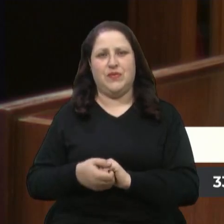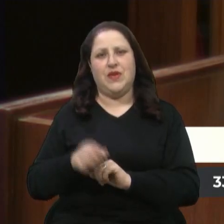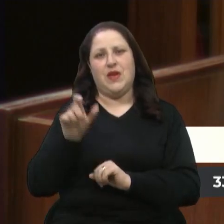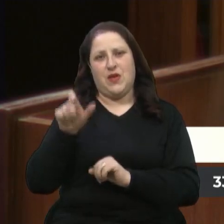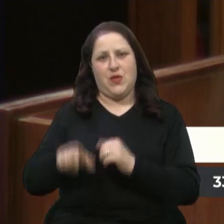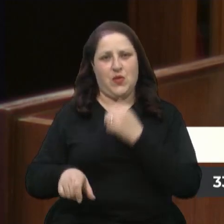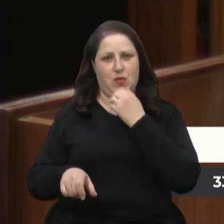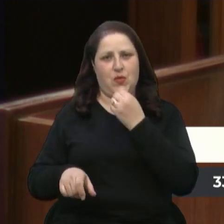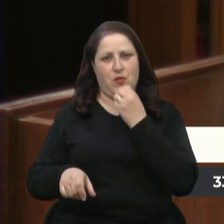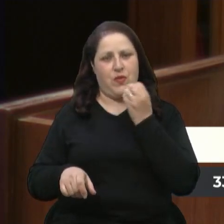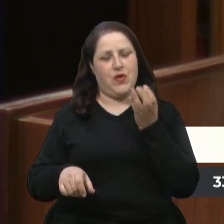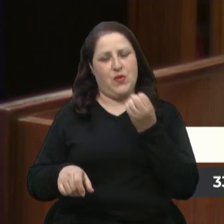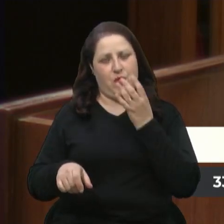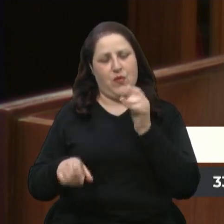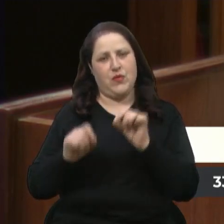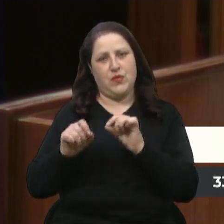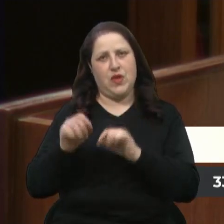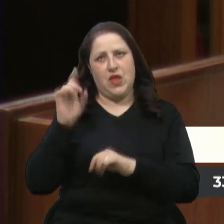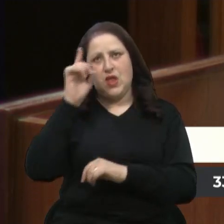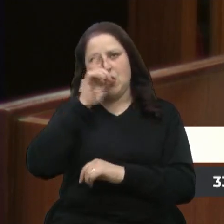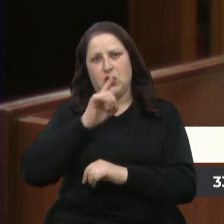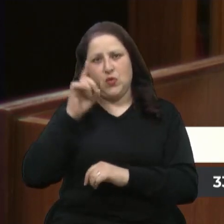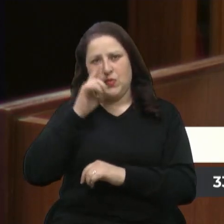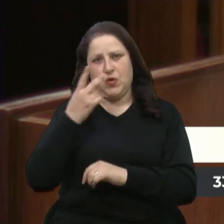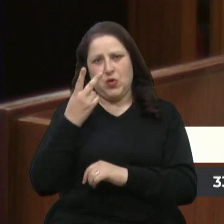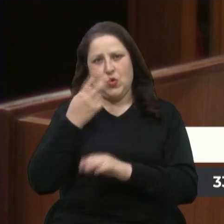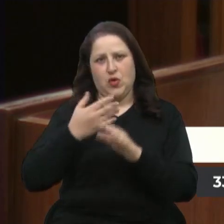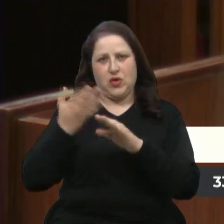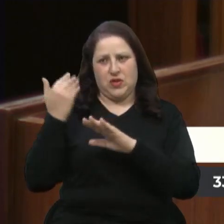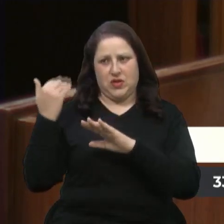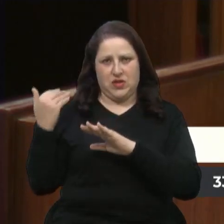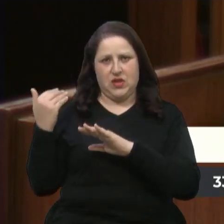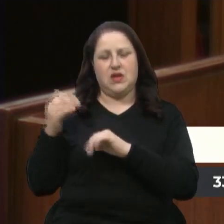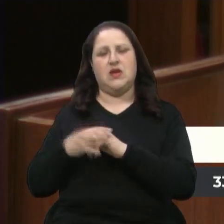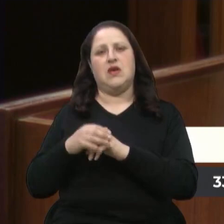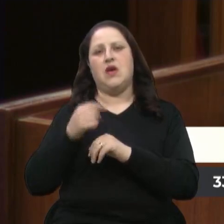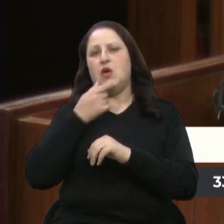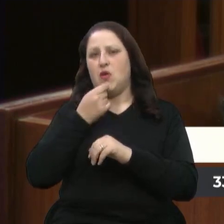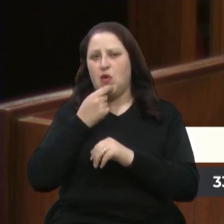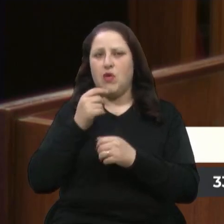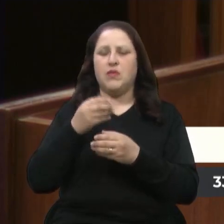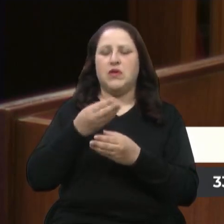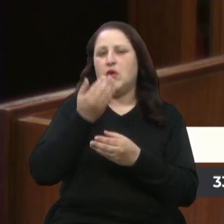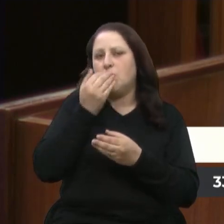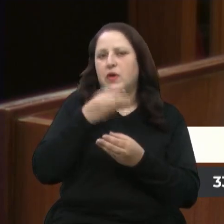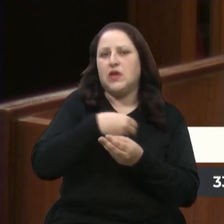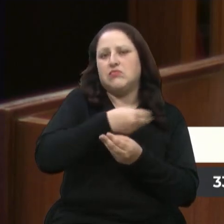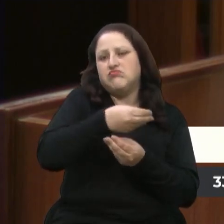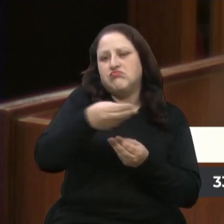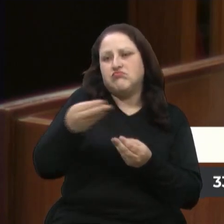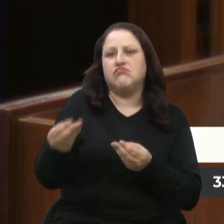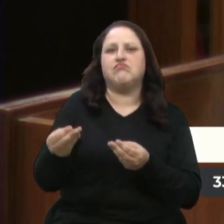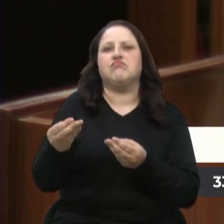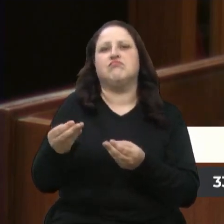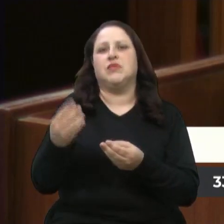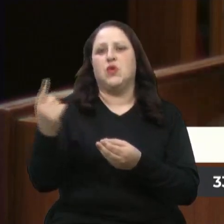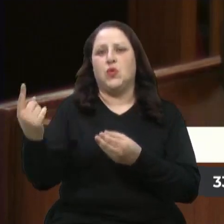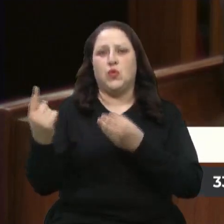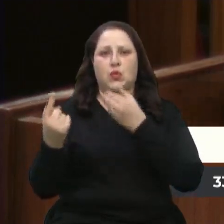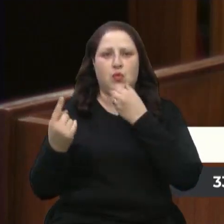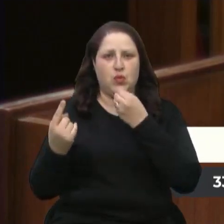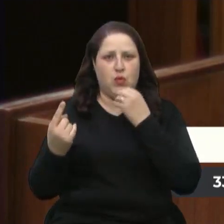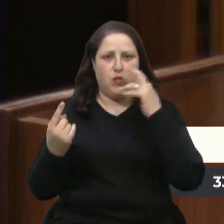dele que, domingo retrasado, ele estava fazendo a distribuição, estava lá, e veio um